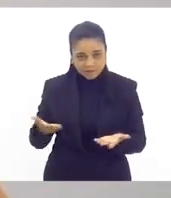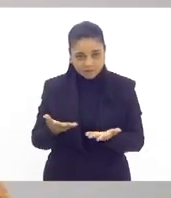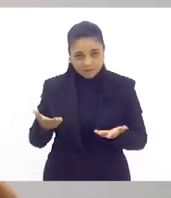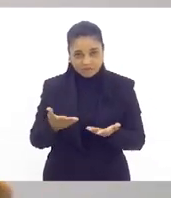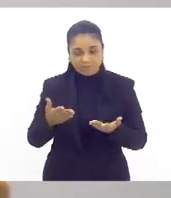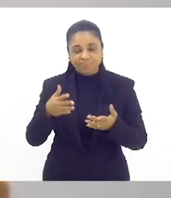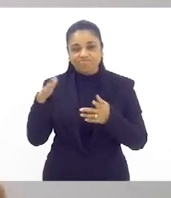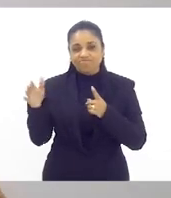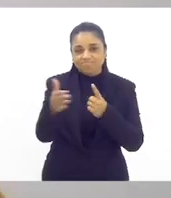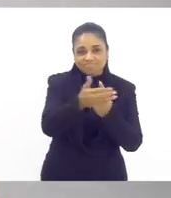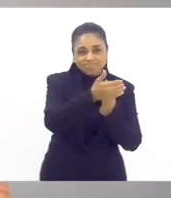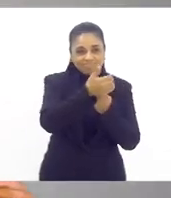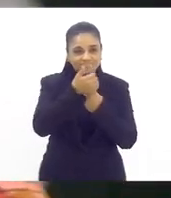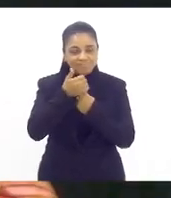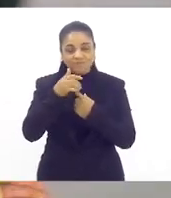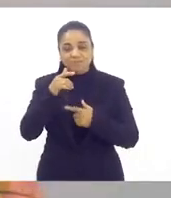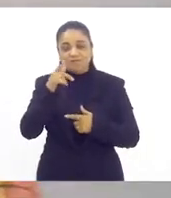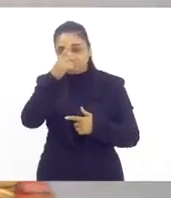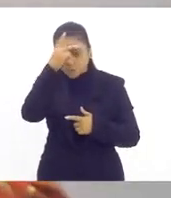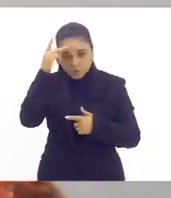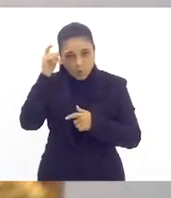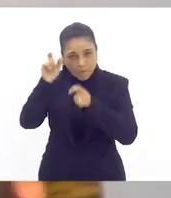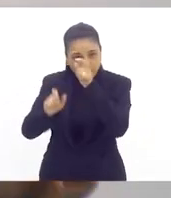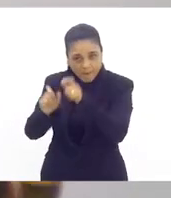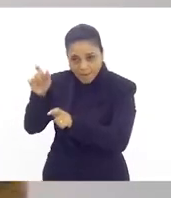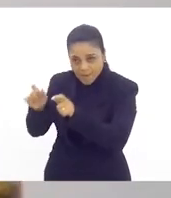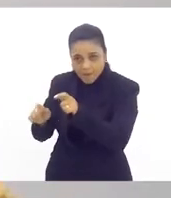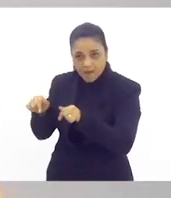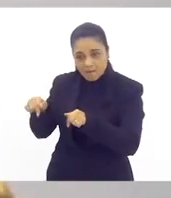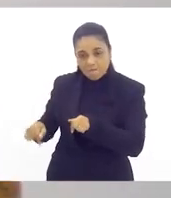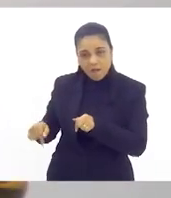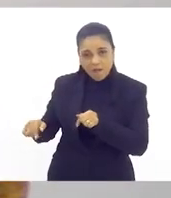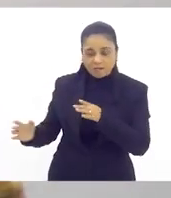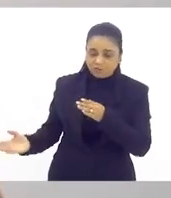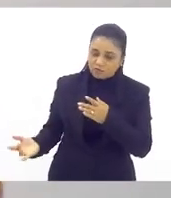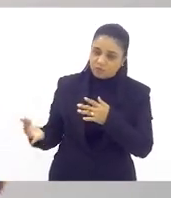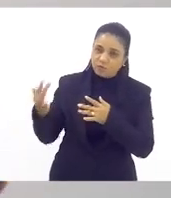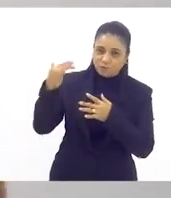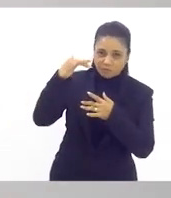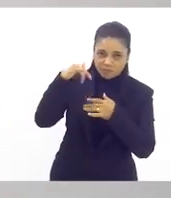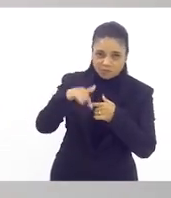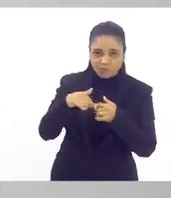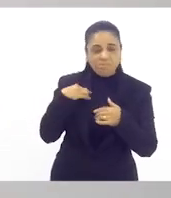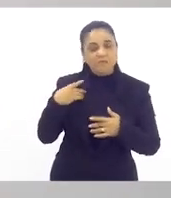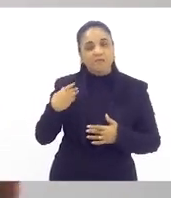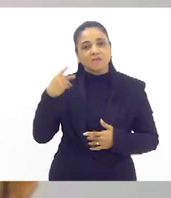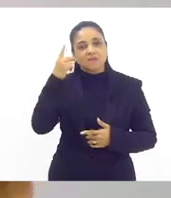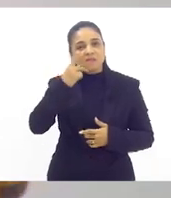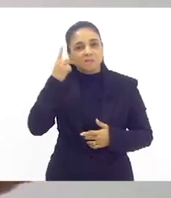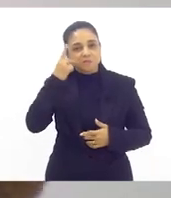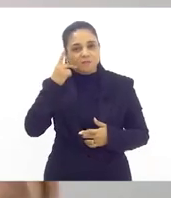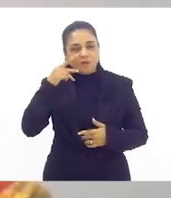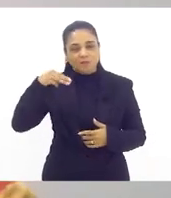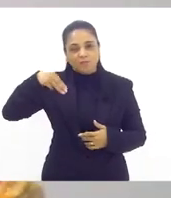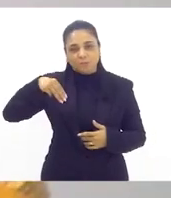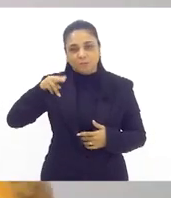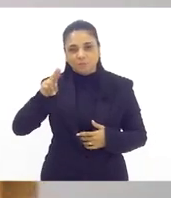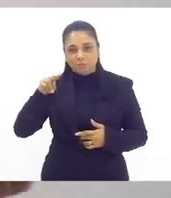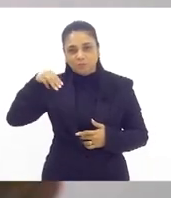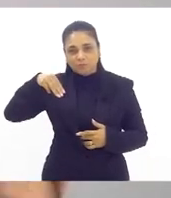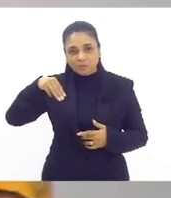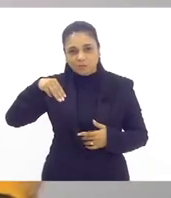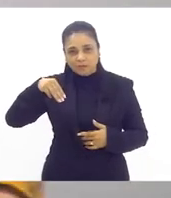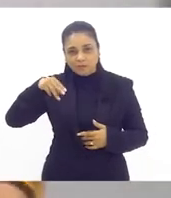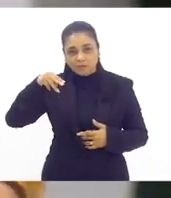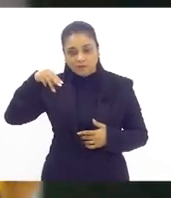as pessoas que estavam lá embaixo tô feliz de ter outros deputados participando Deputado Munique também é da frente